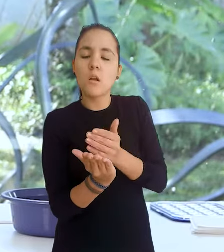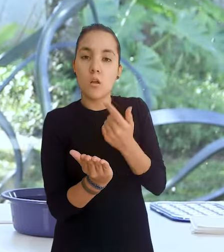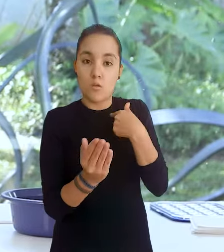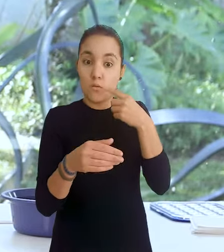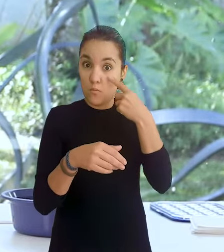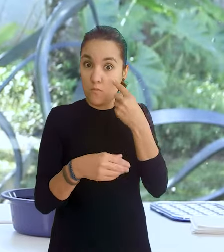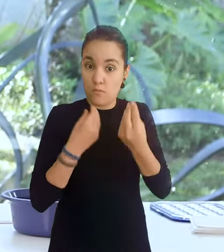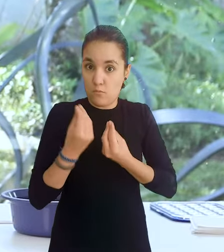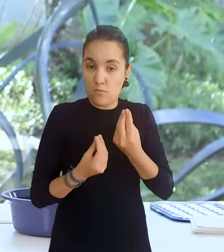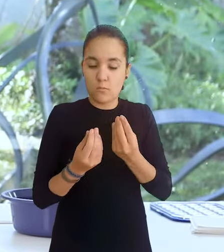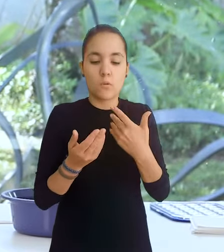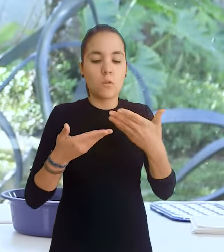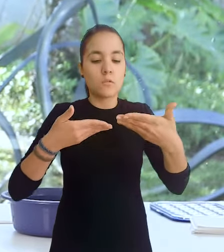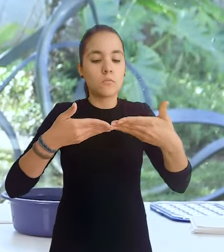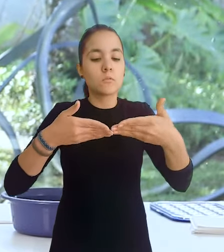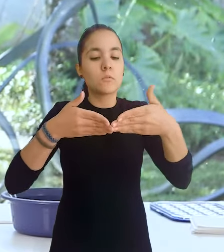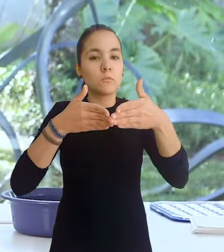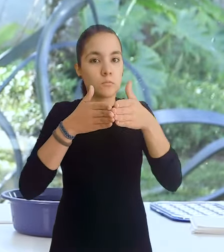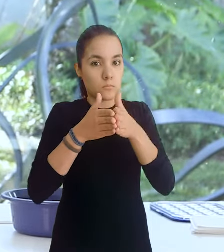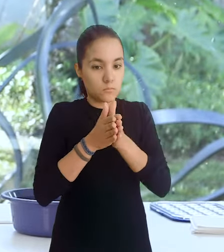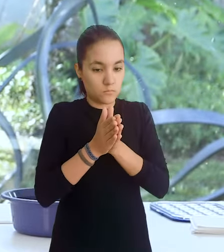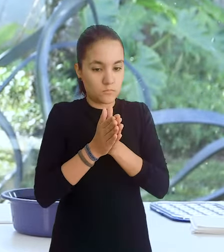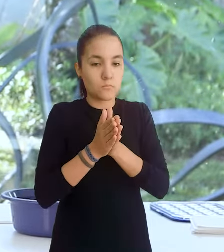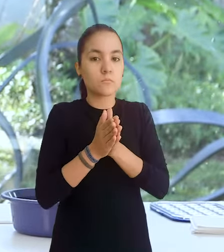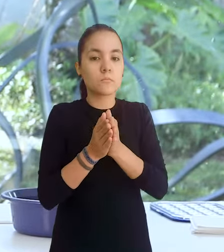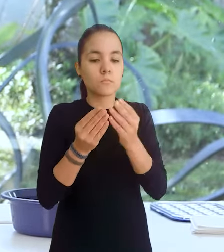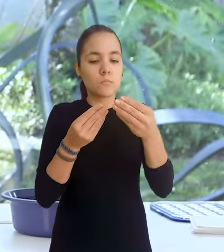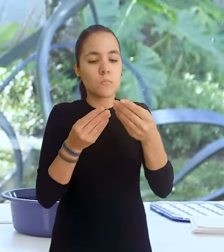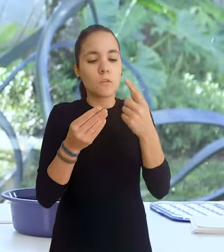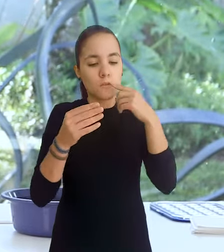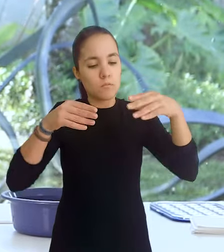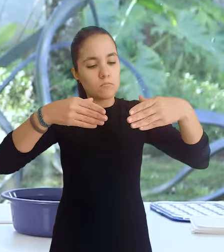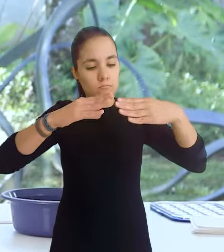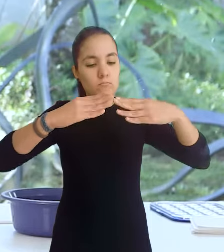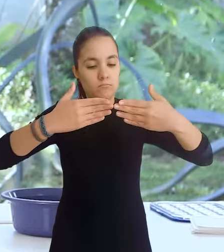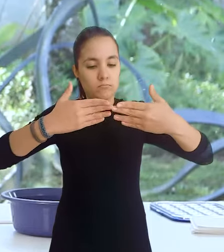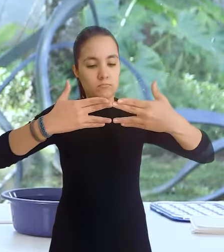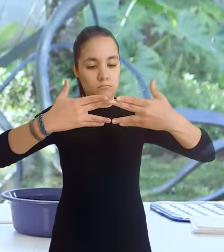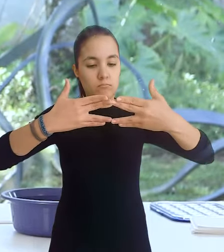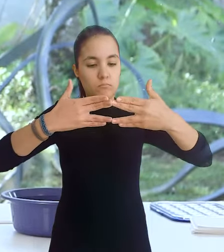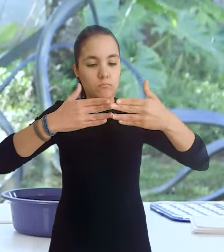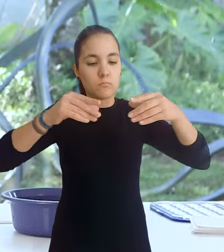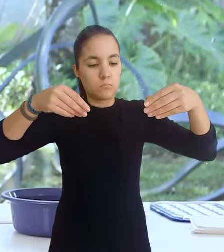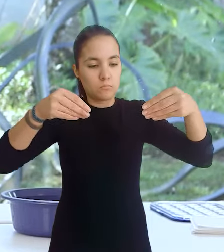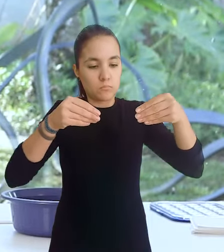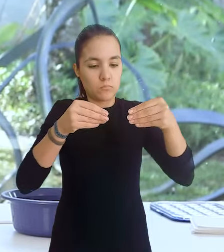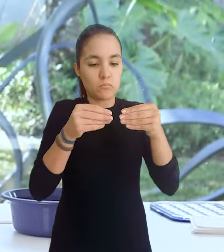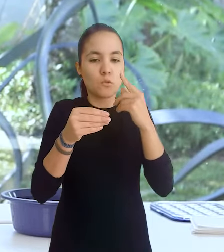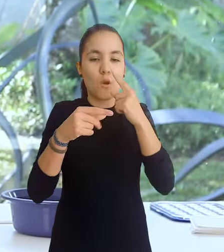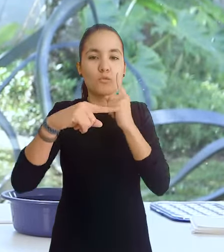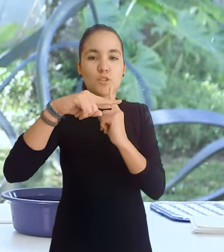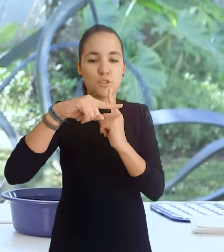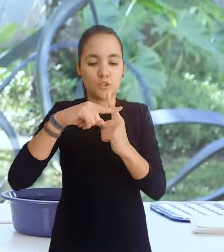vai juntar essas duas partes e aproximando elas do centro, até fazer um X. E